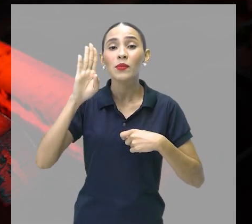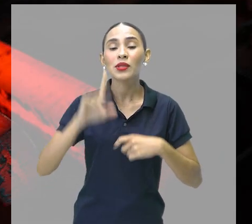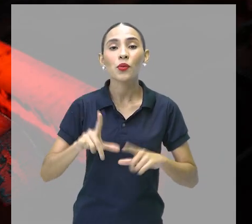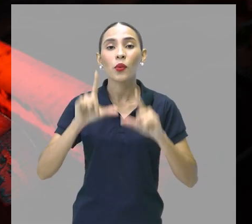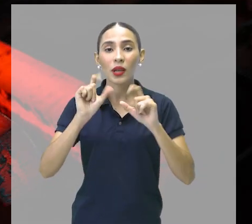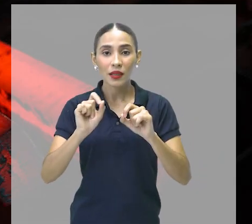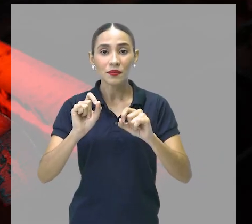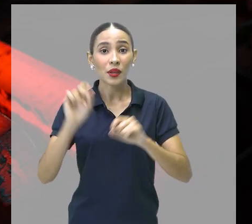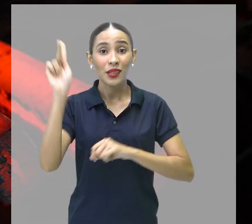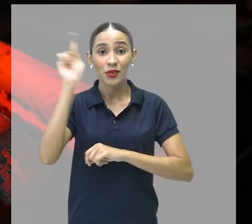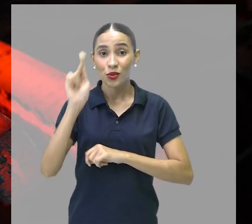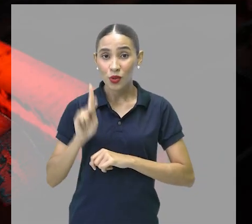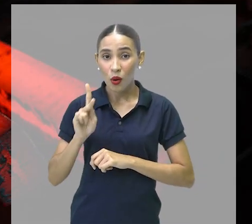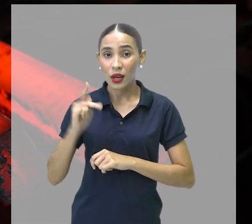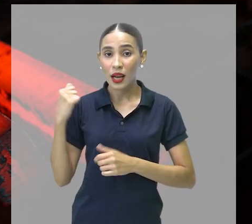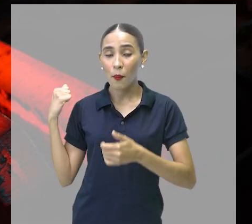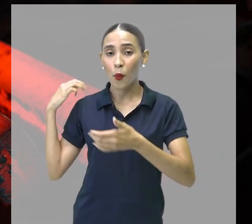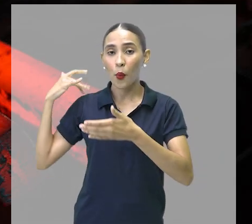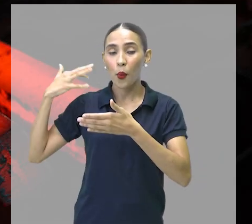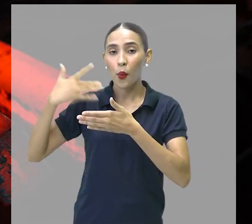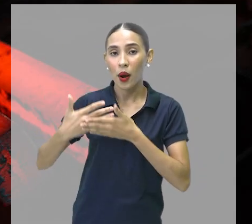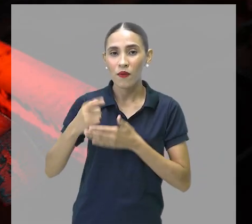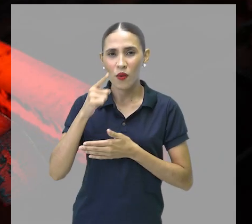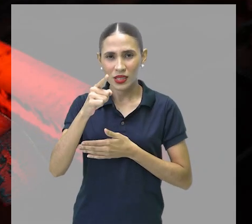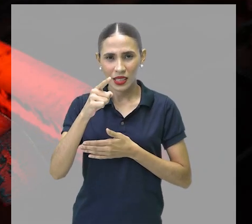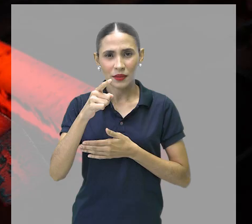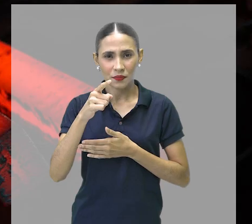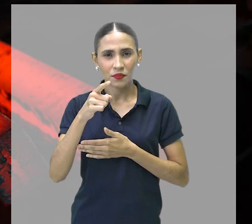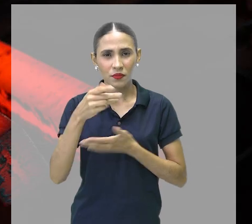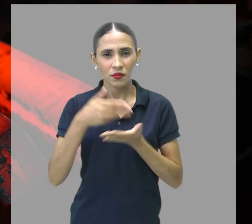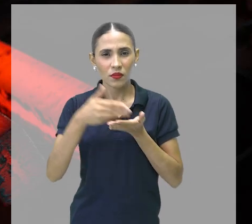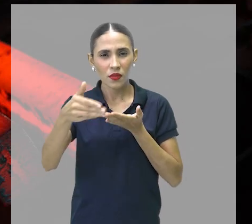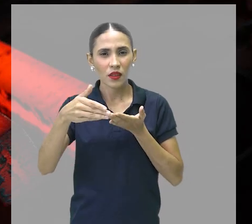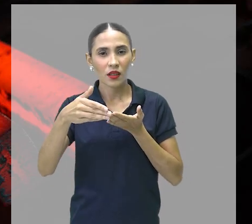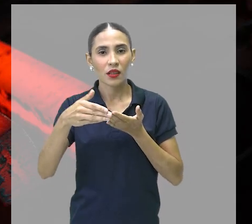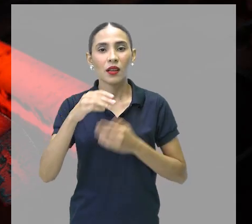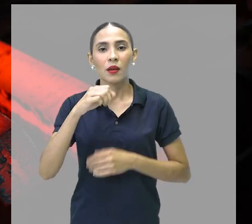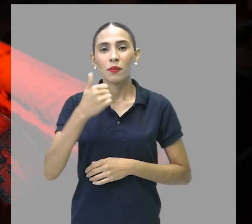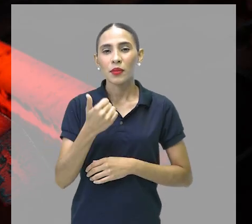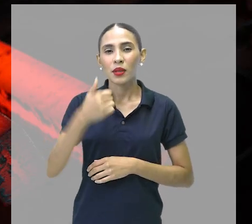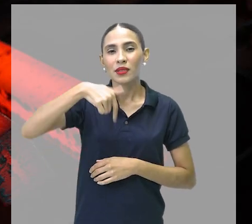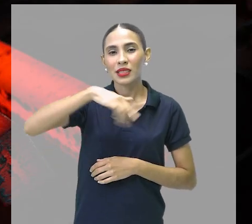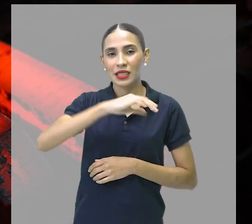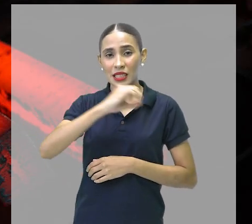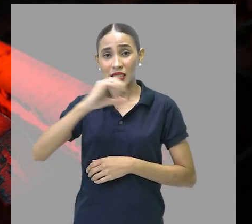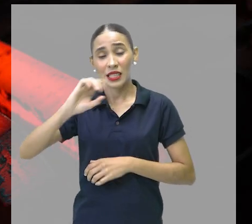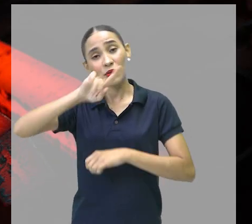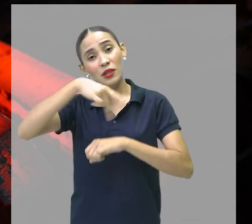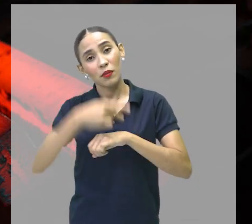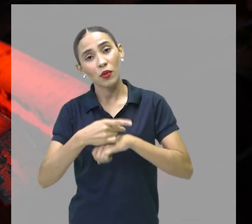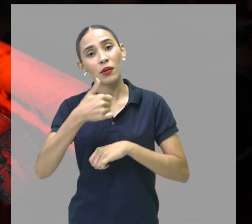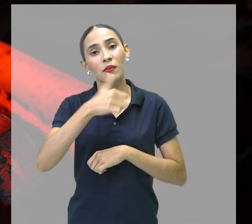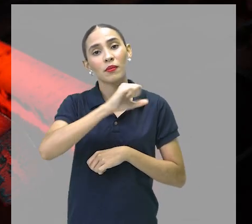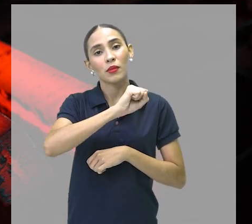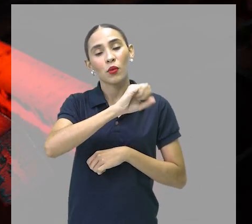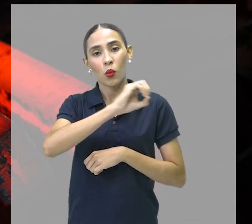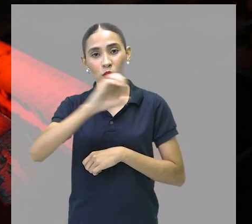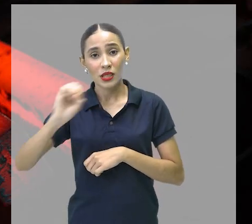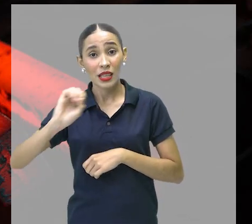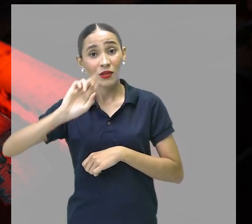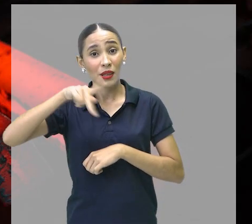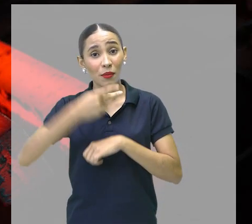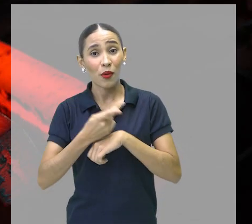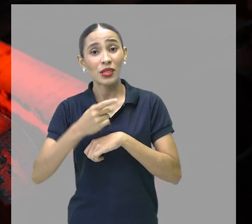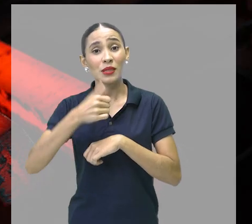ao 1800, chegou a 1900 e conhecemos aí o cientista Max Planck. E falando aí